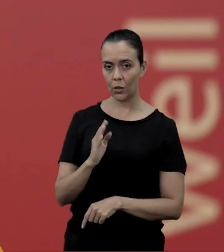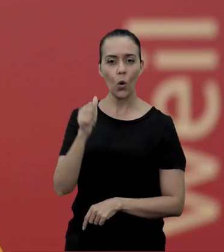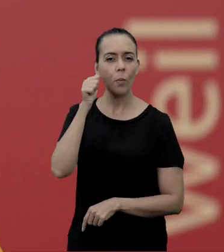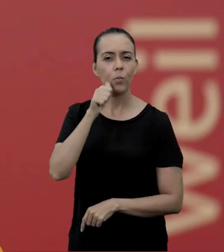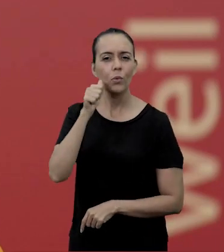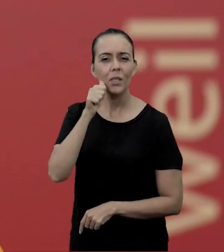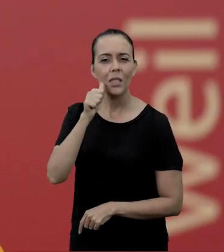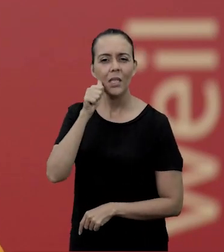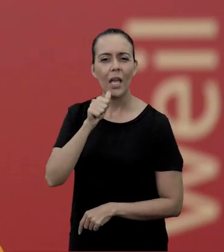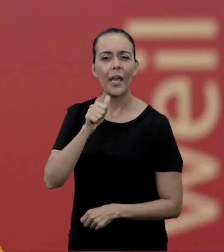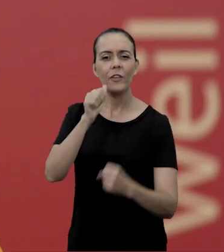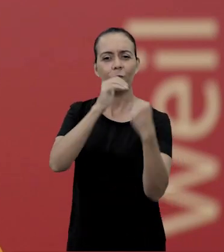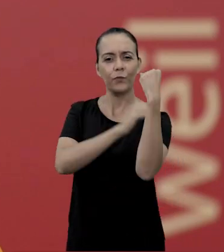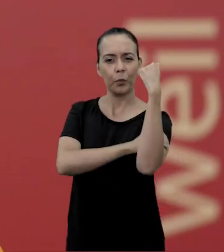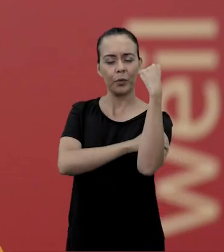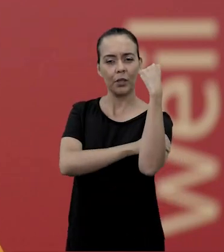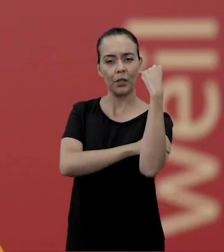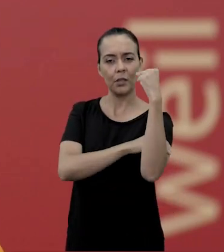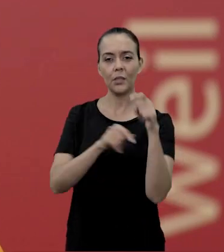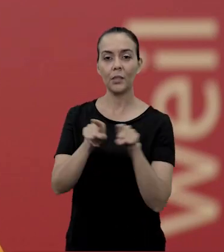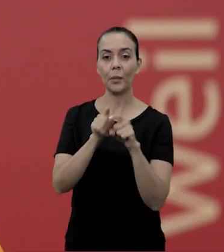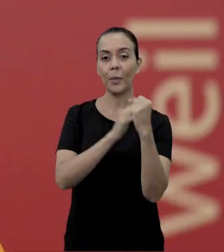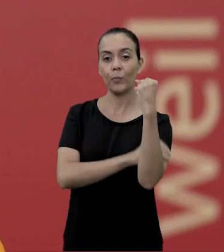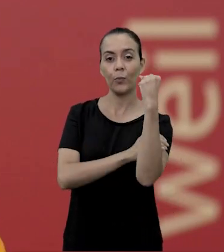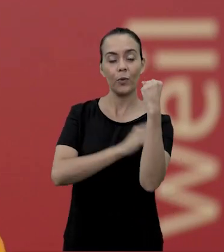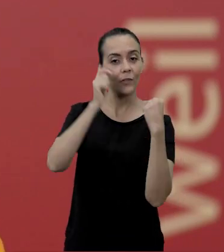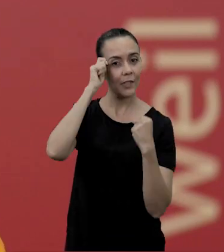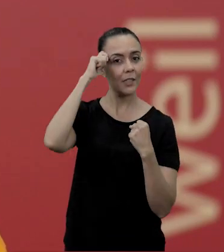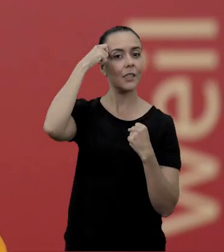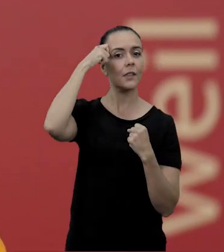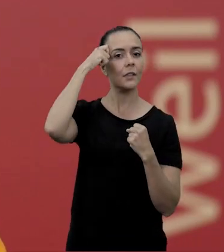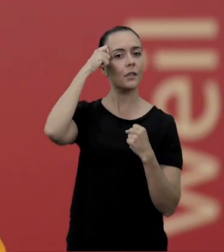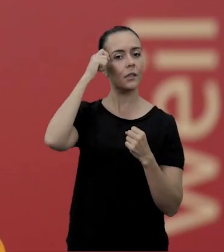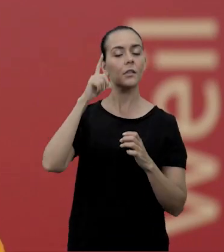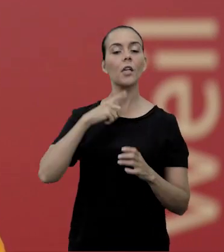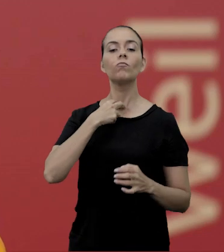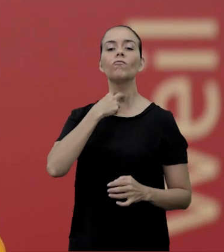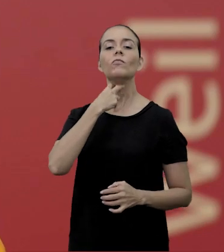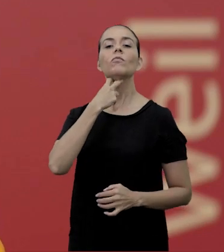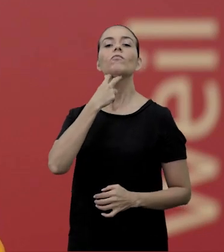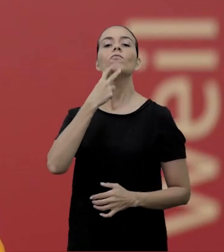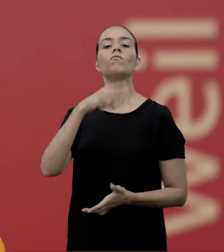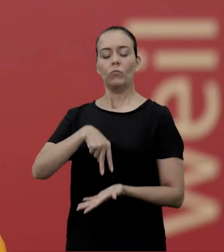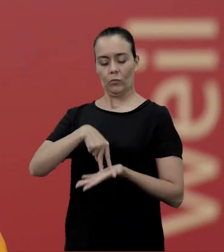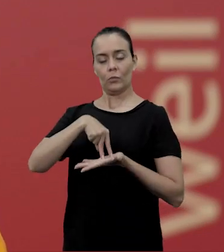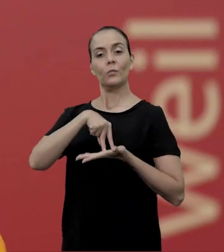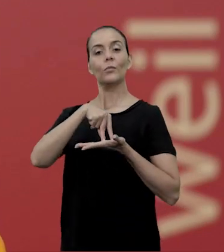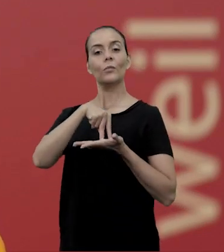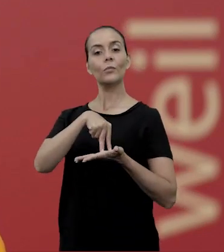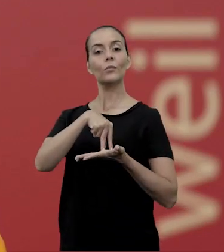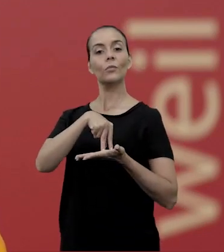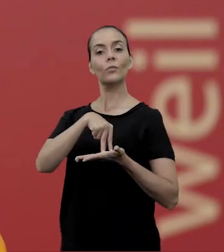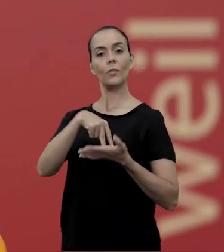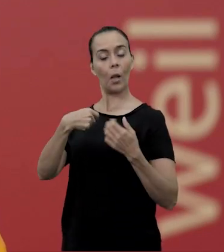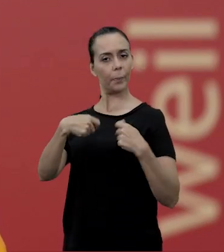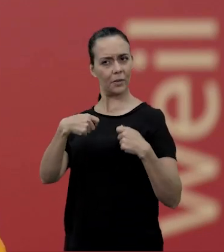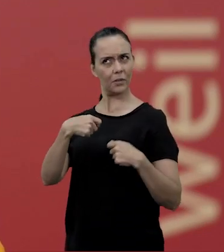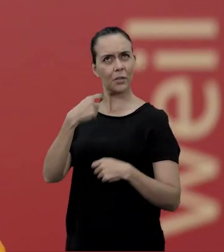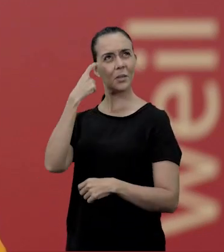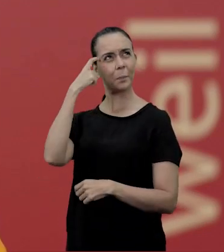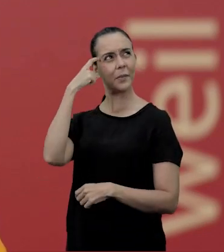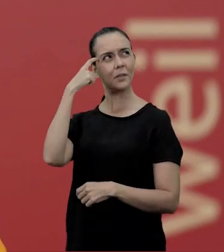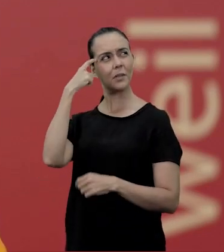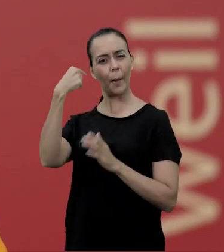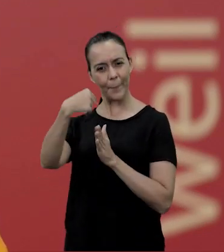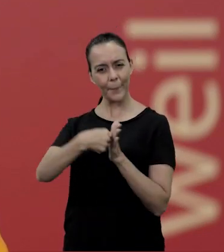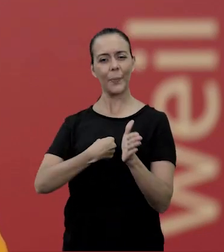mulheres feministas, mulheres negras têm ousado erguer a voz. Talvez a gente tenha que se perguntar